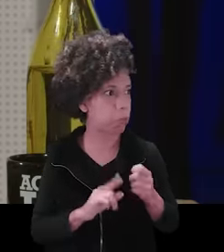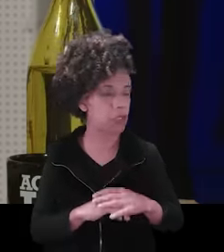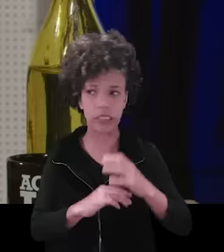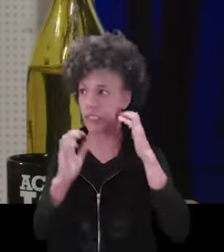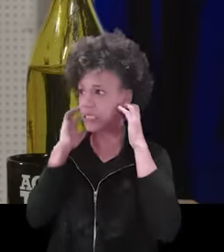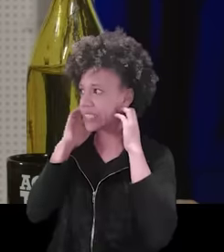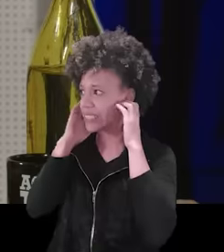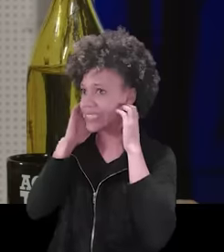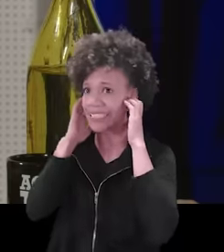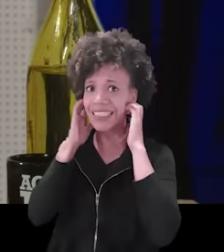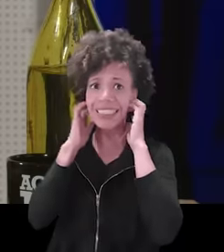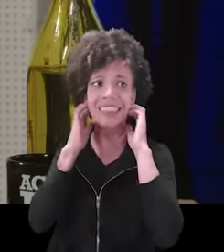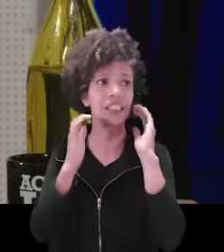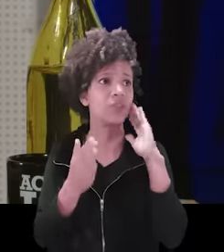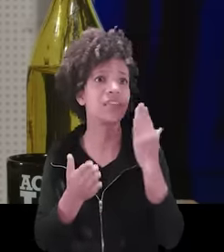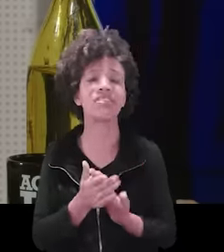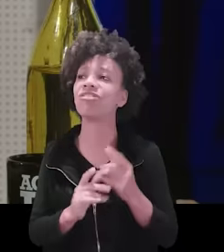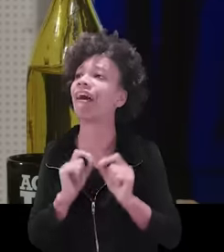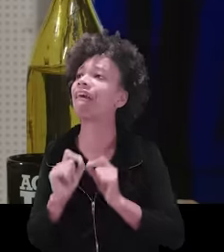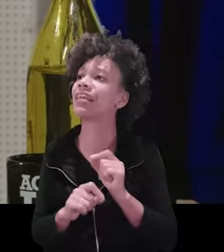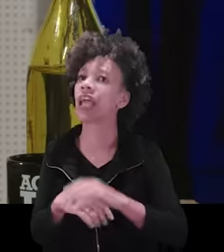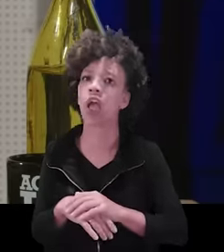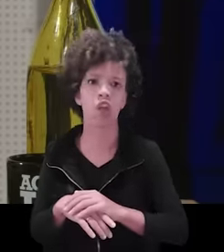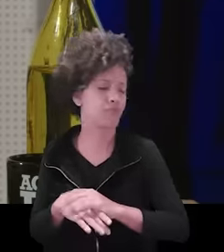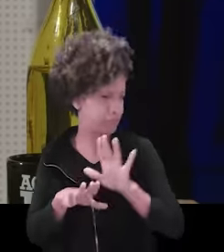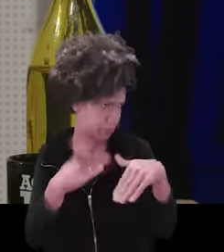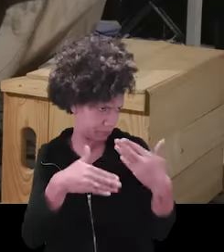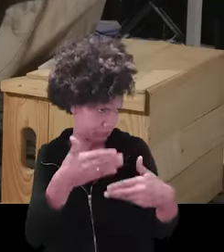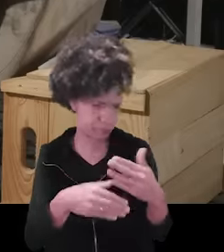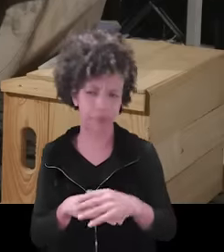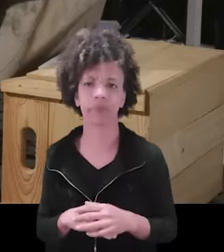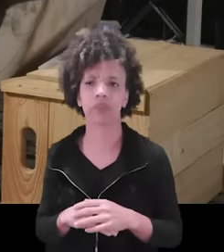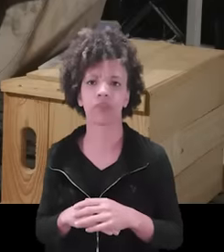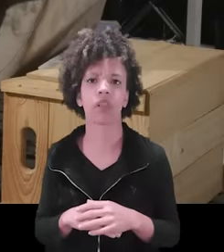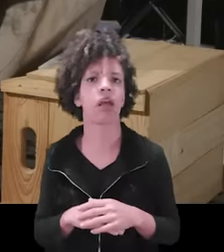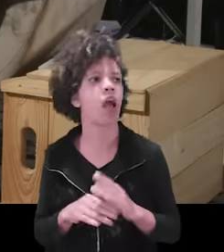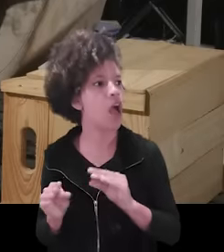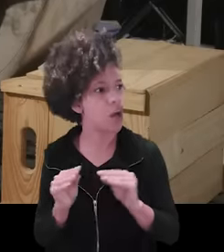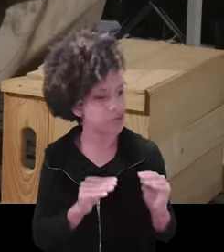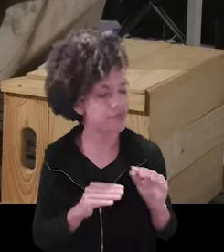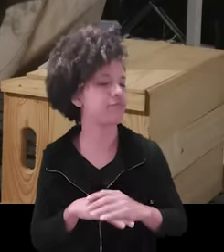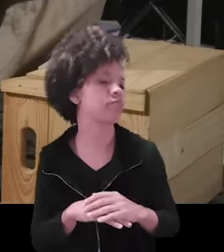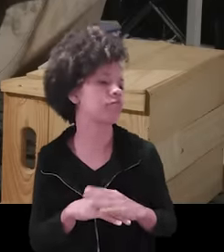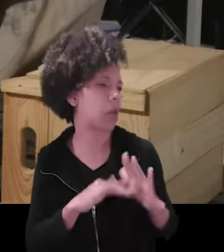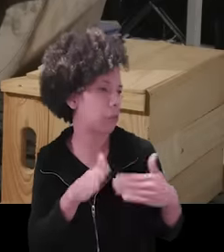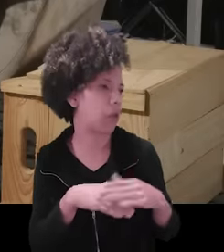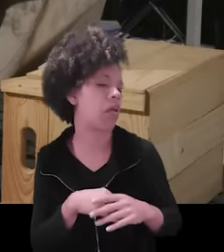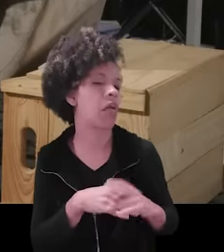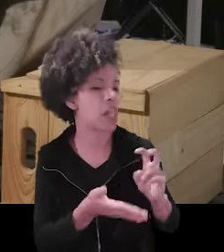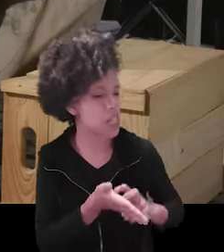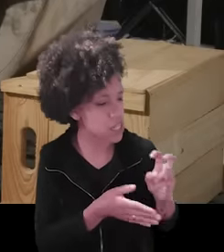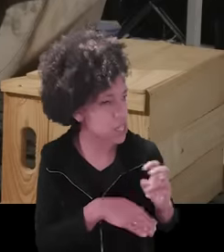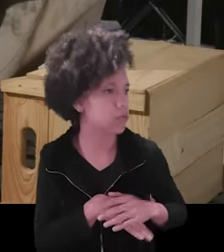a gente viu Deus do céu não acredito né quem que fez isso e tal e passou aí Fui trocar a mãe dela